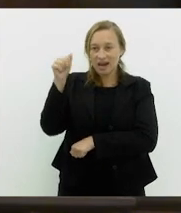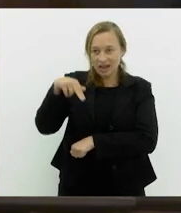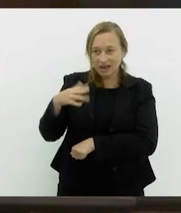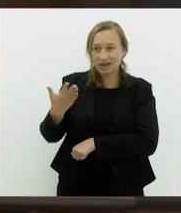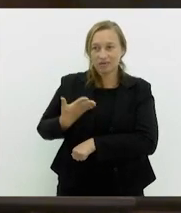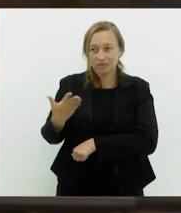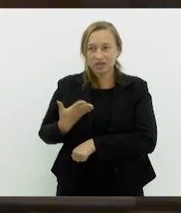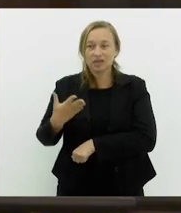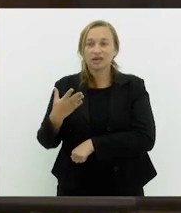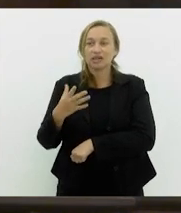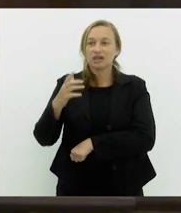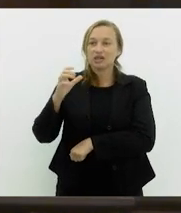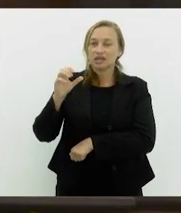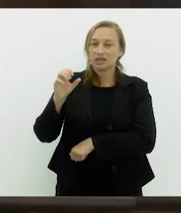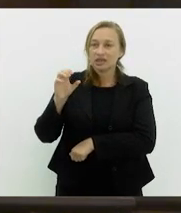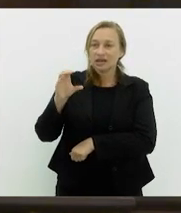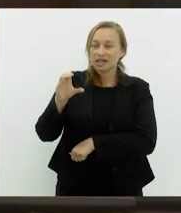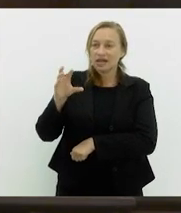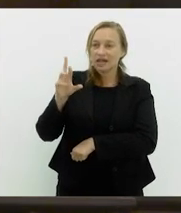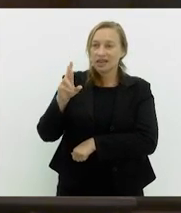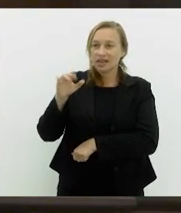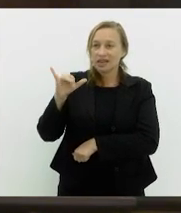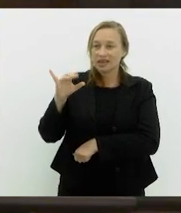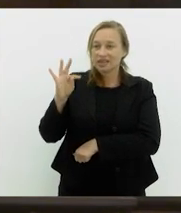senhora Cristina